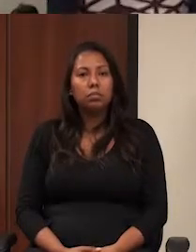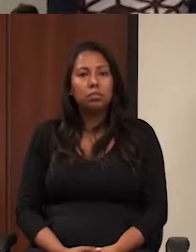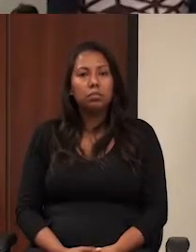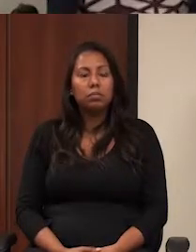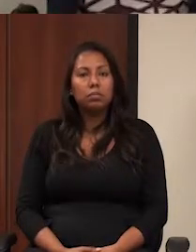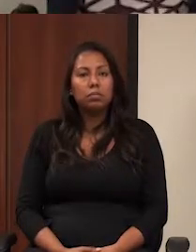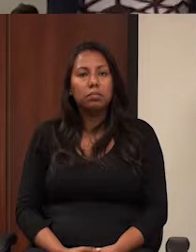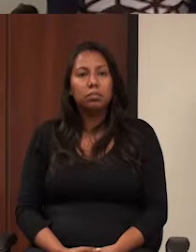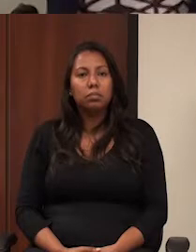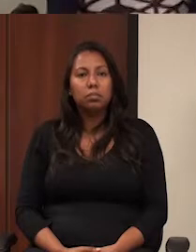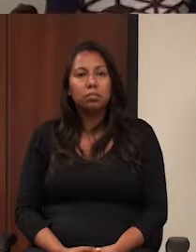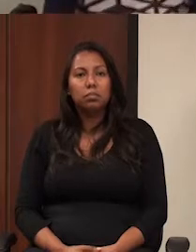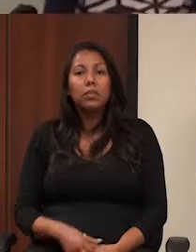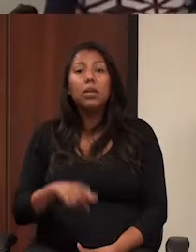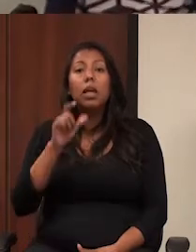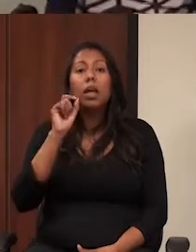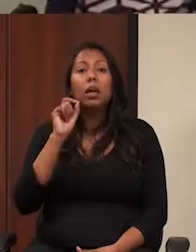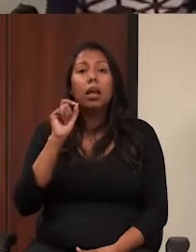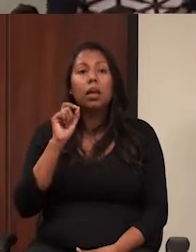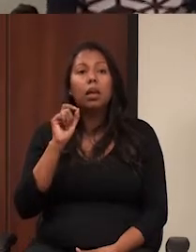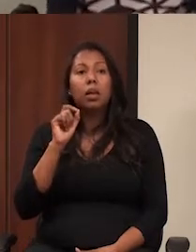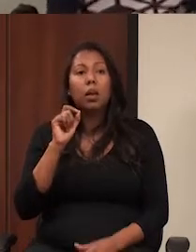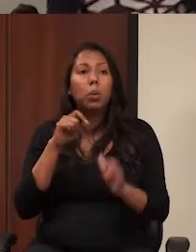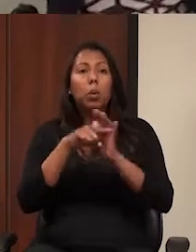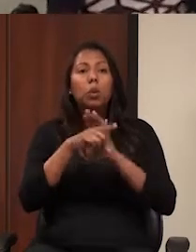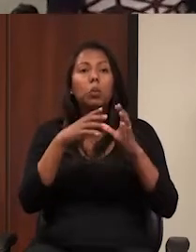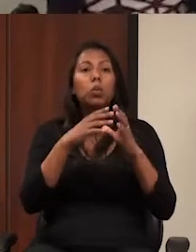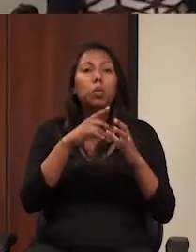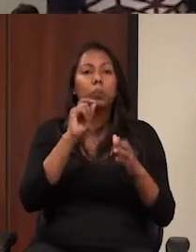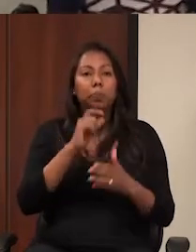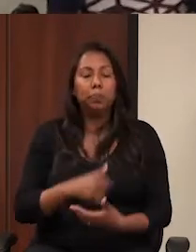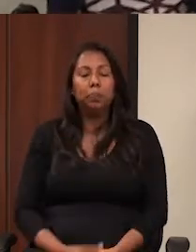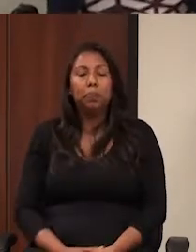para alguém especial ou se é para o grupo aqui responder.